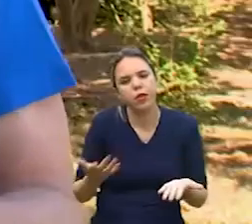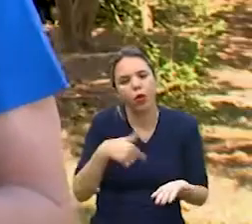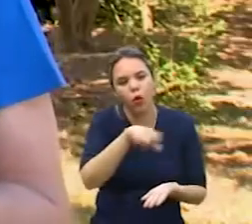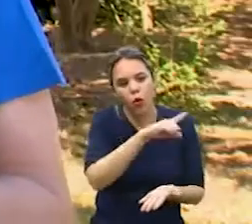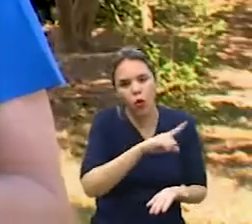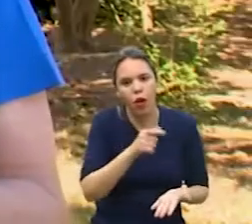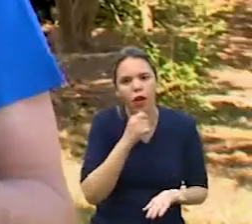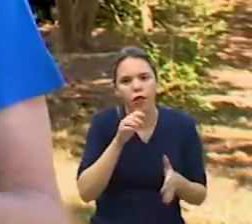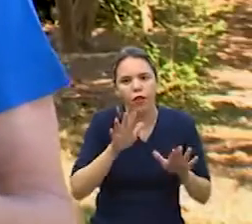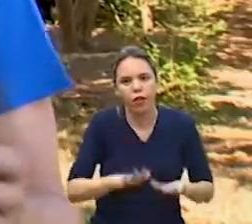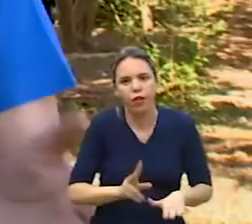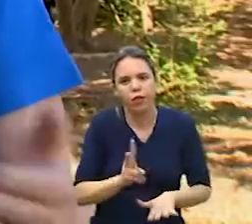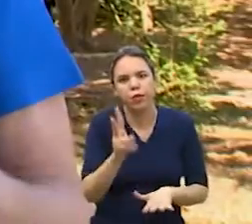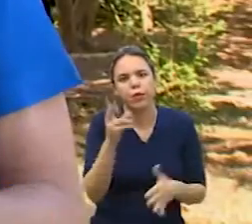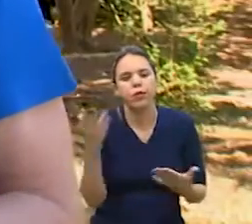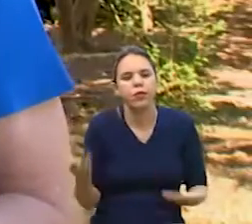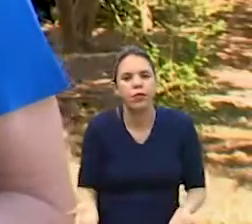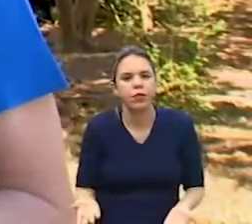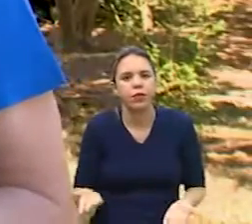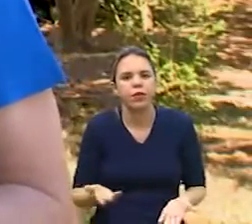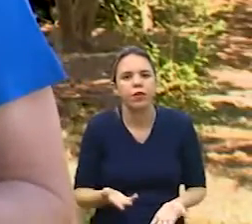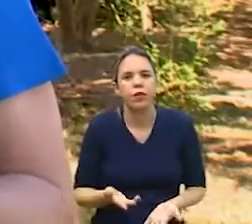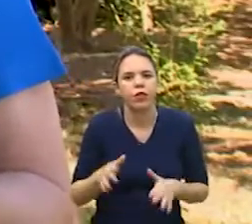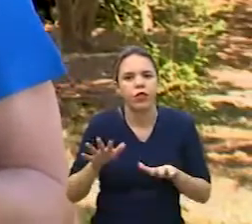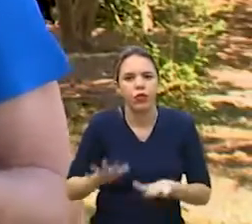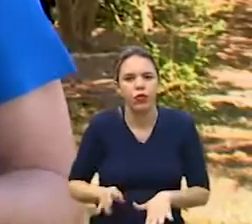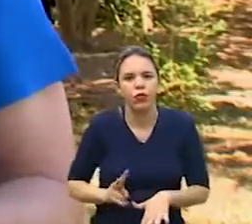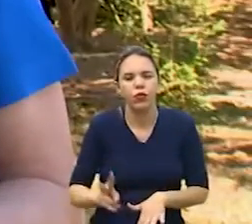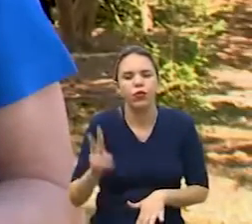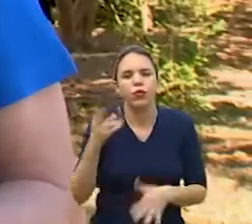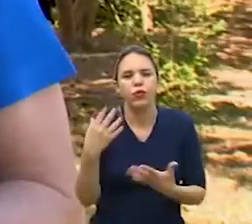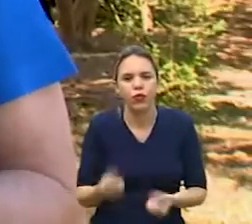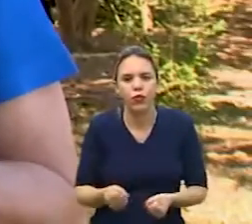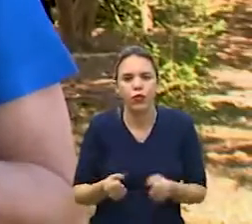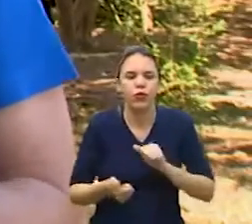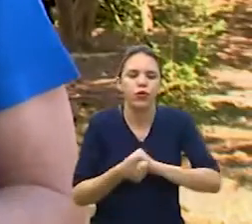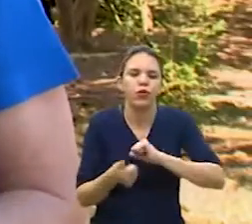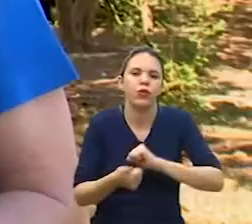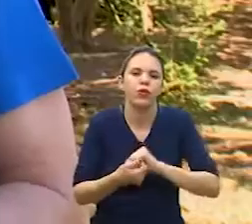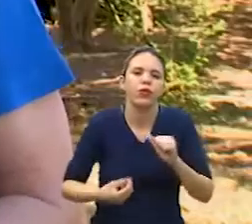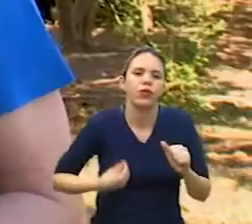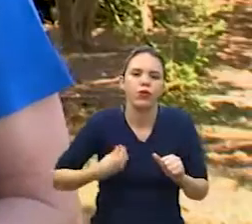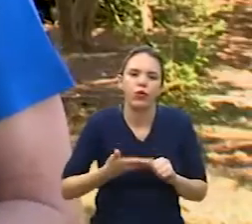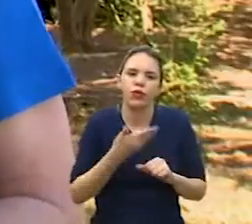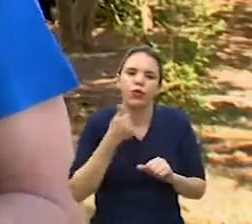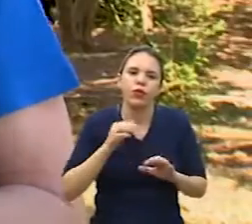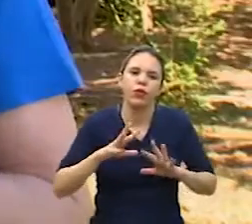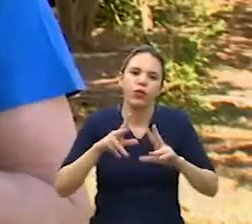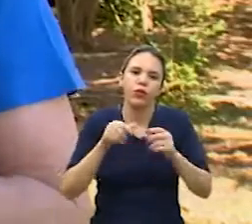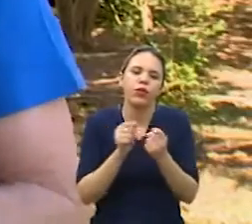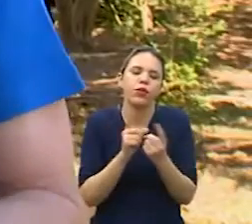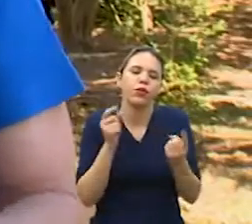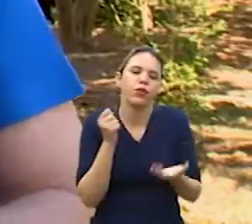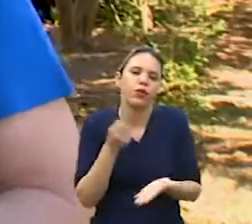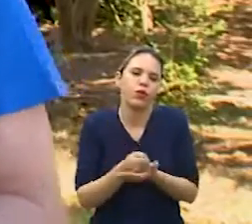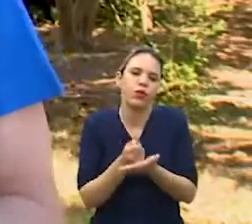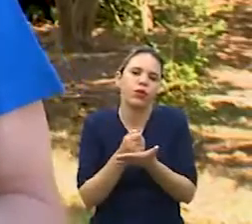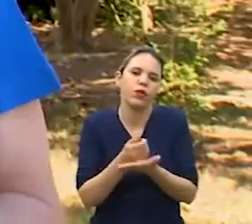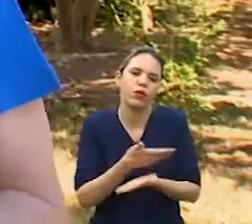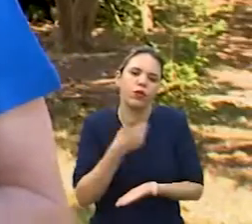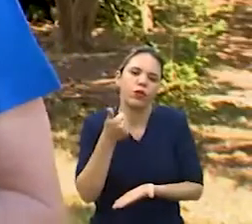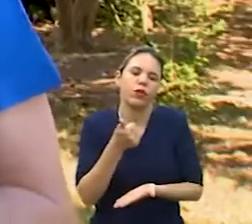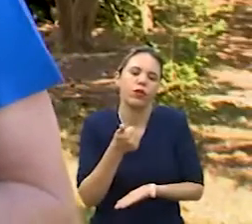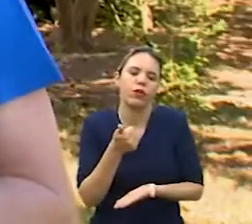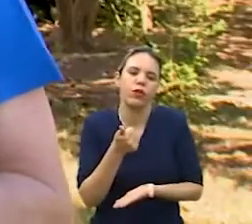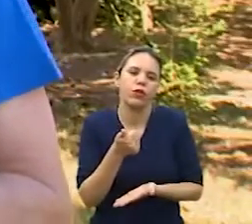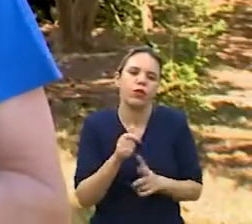doar. Os que não forem doados ficam com a gente. Agora, os que ficarem vão ter qualidade de vida, vão ter todas as